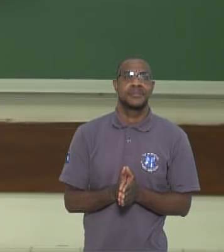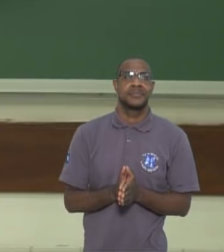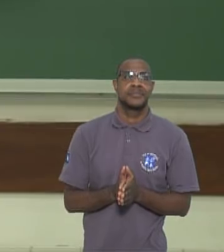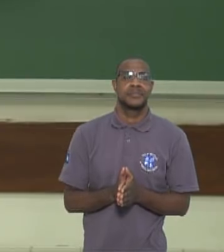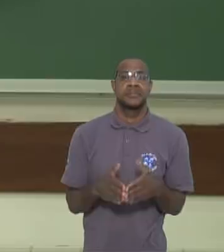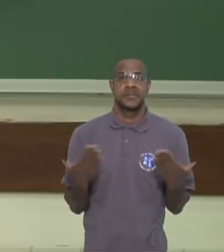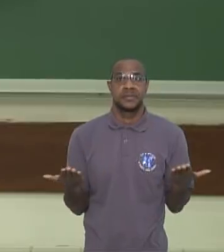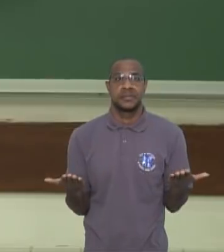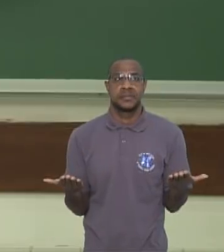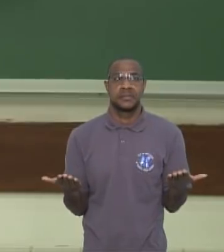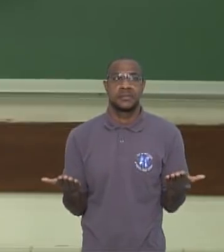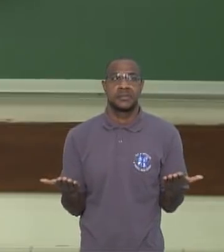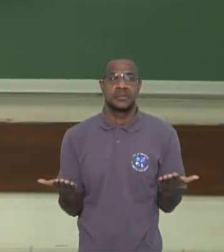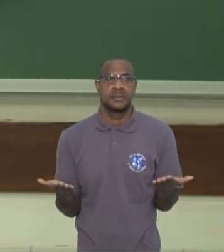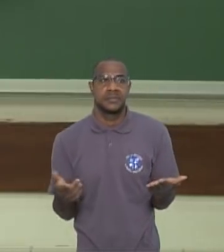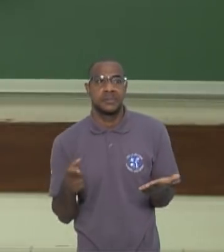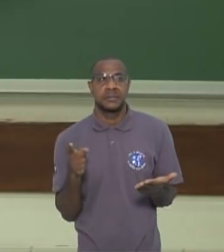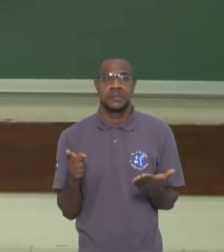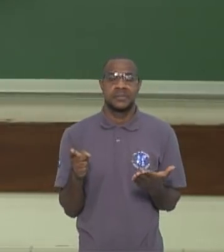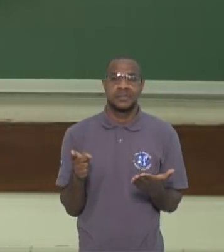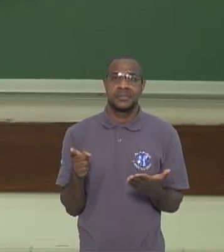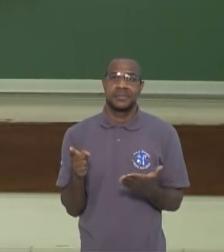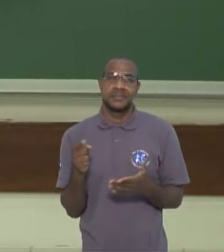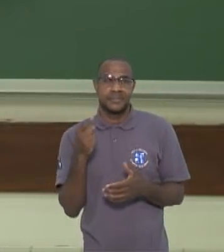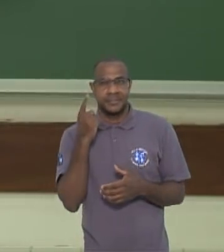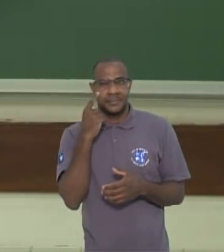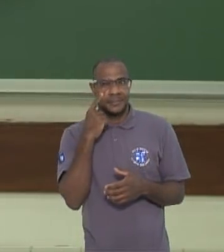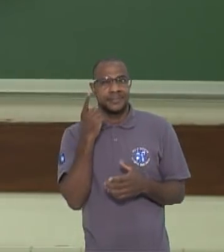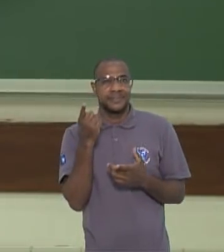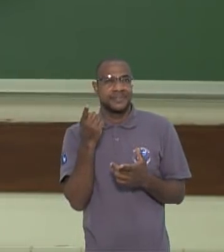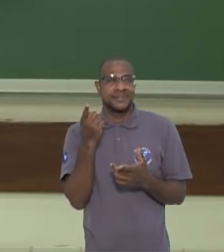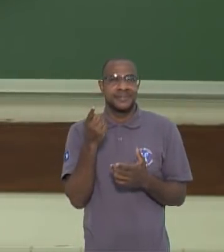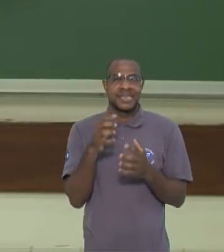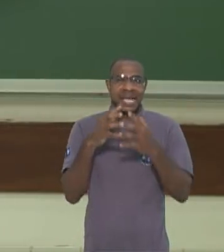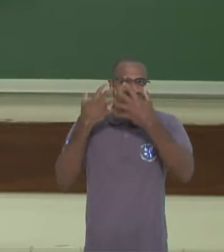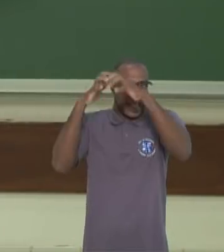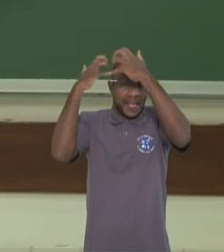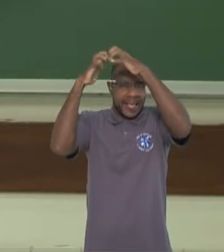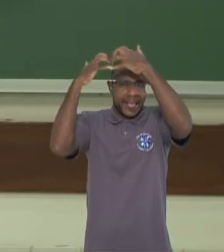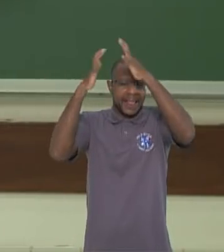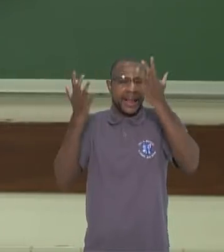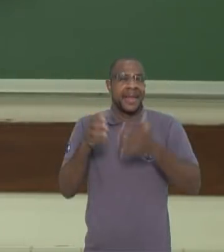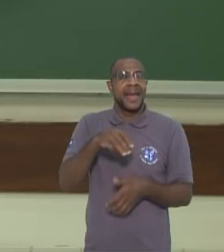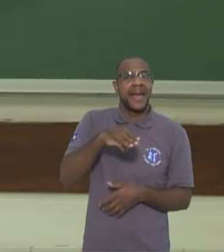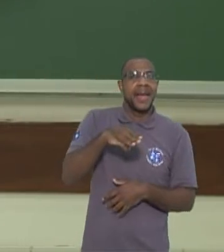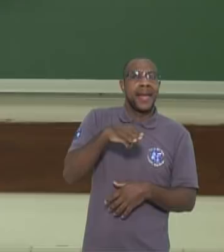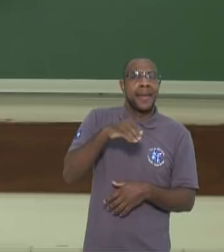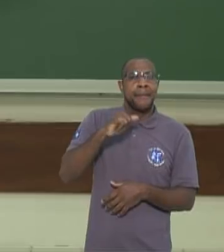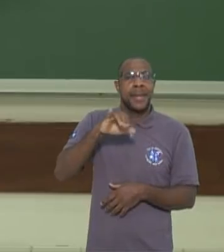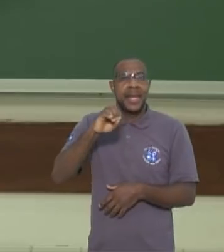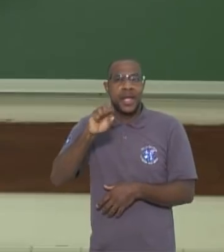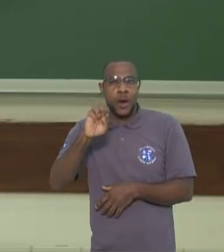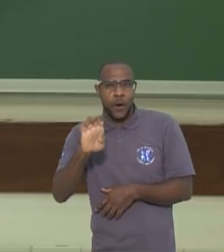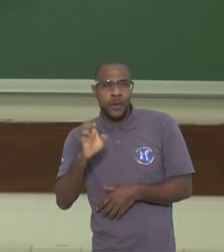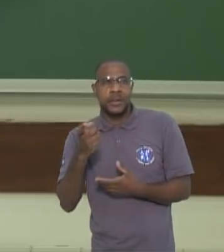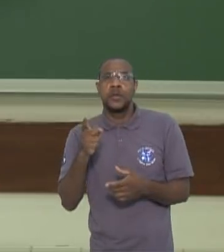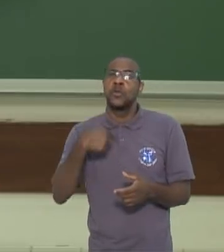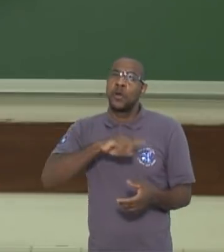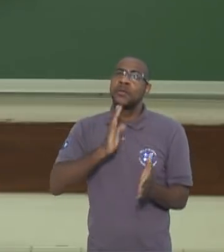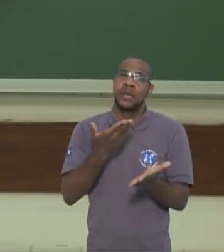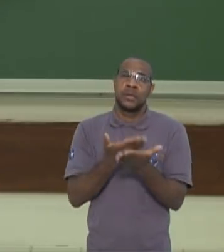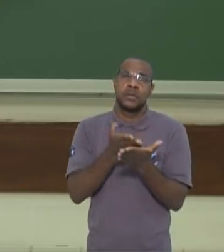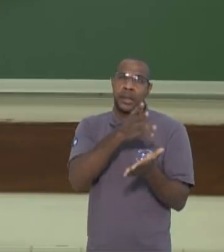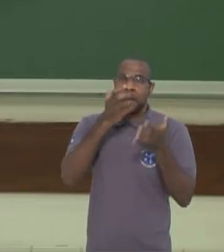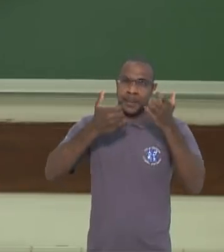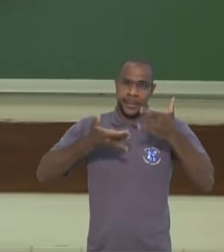E aí, gente? Isso aqui você teve que puxar um pouco lá da cabeça de vocês, né? As fases da meiose. Mas vocês lembram porque a gente já estudou isso